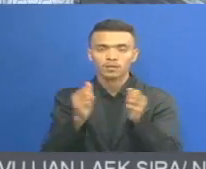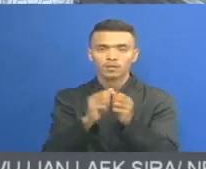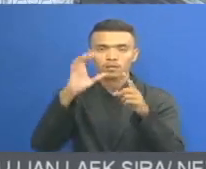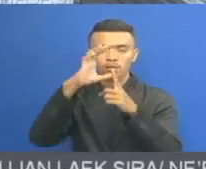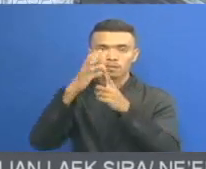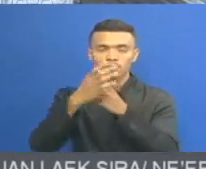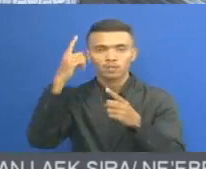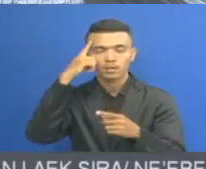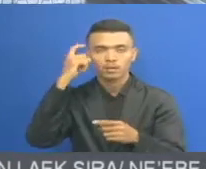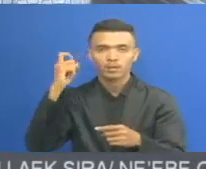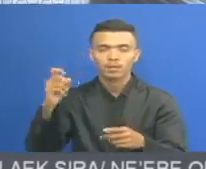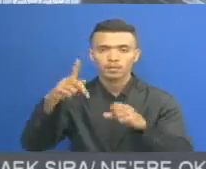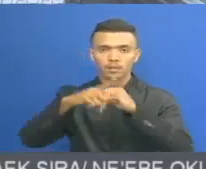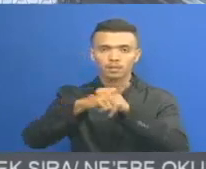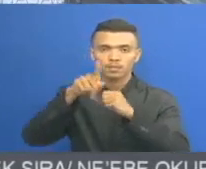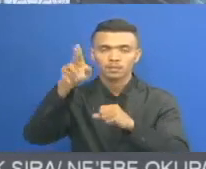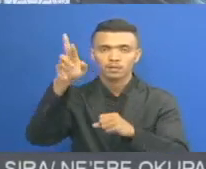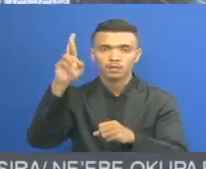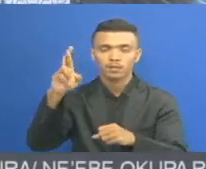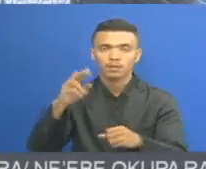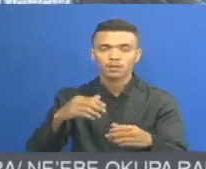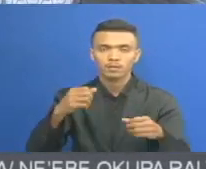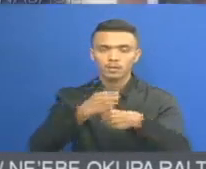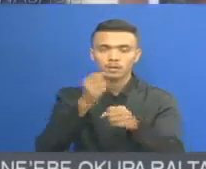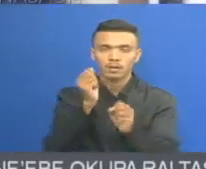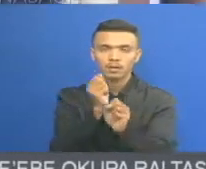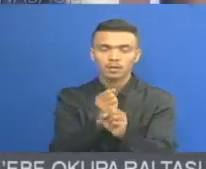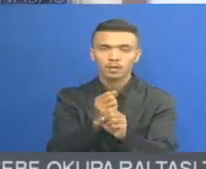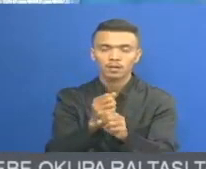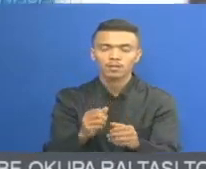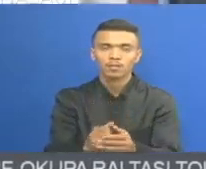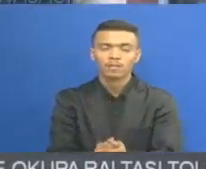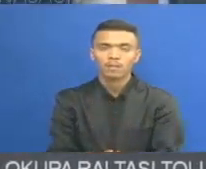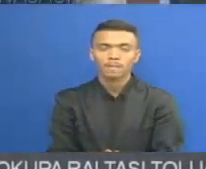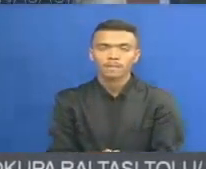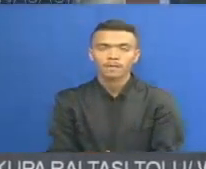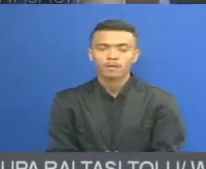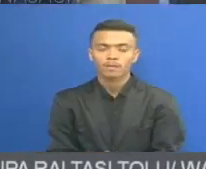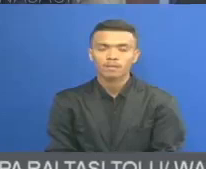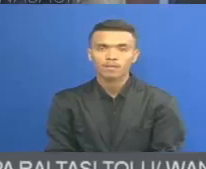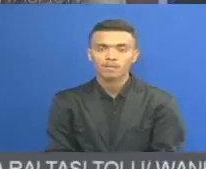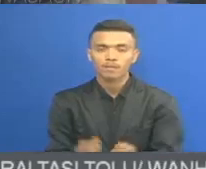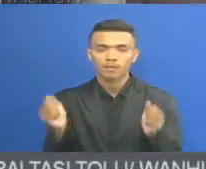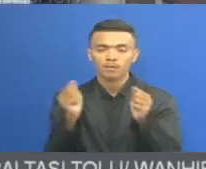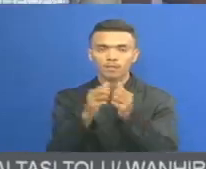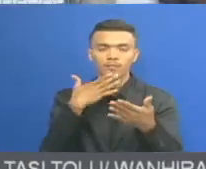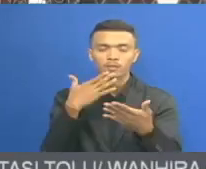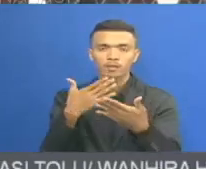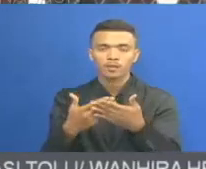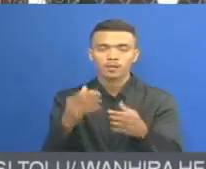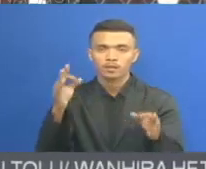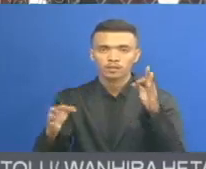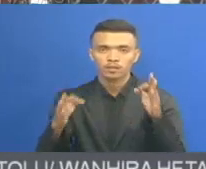it, também Partido Republicano se industrializa produto ruane, o de garante produção ou quantidade de dia,